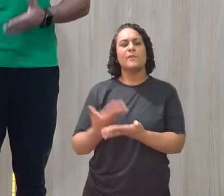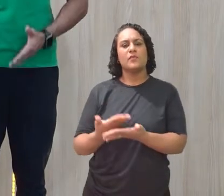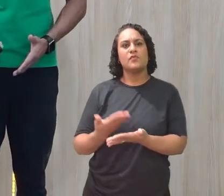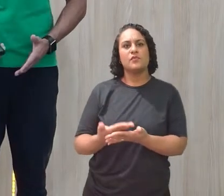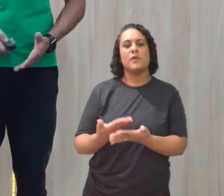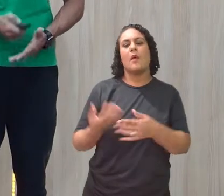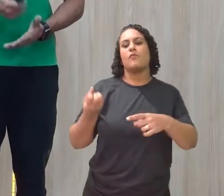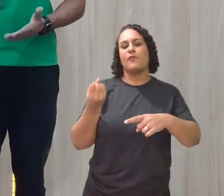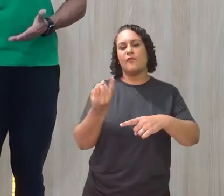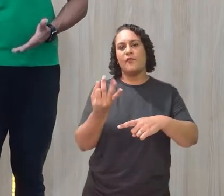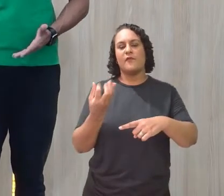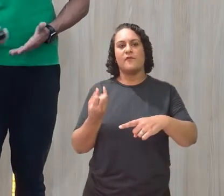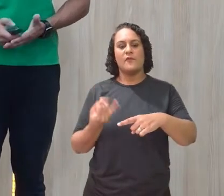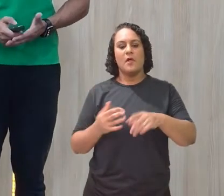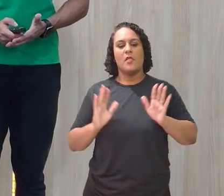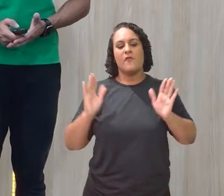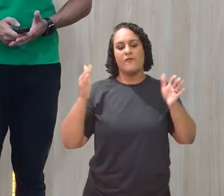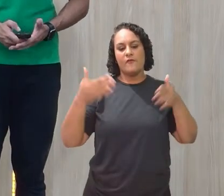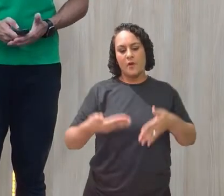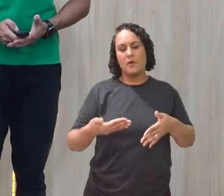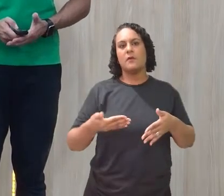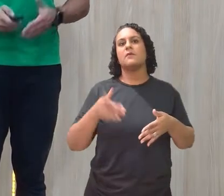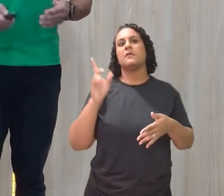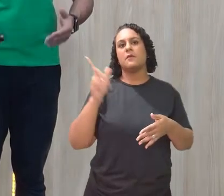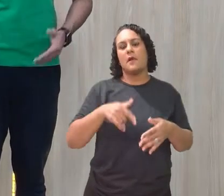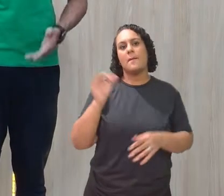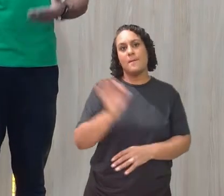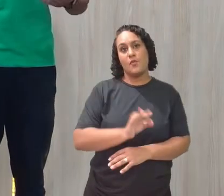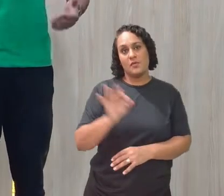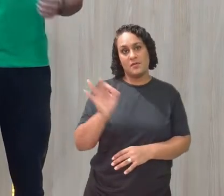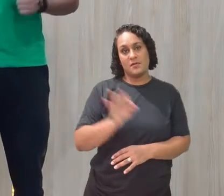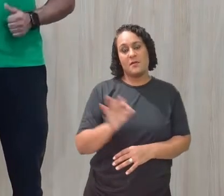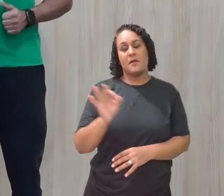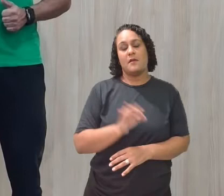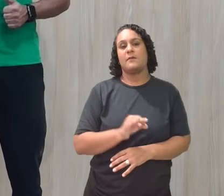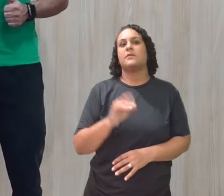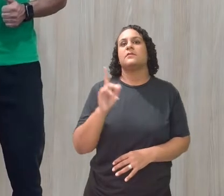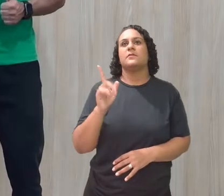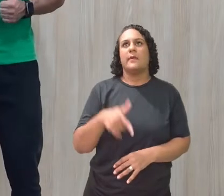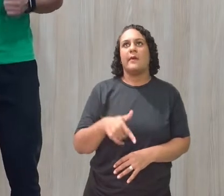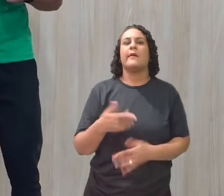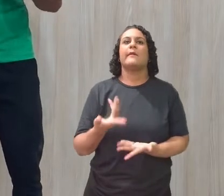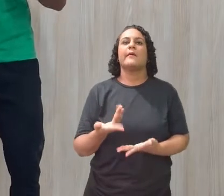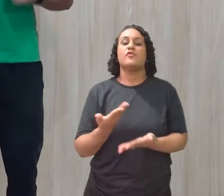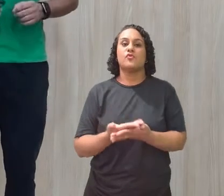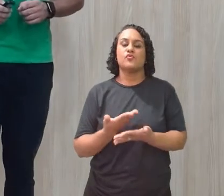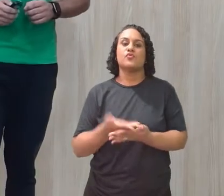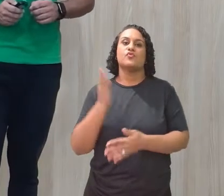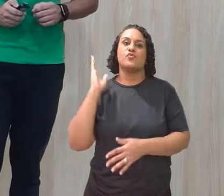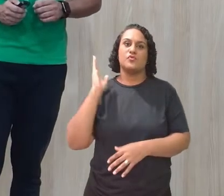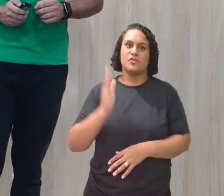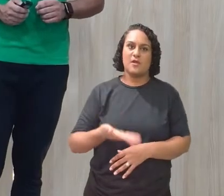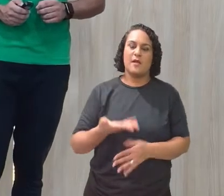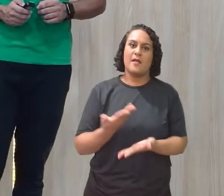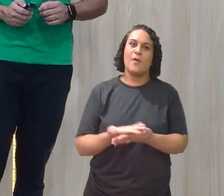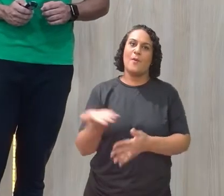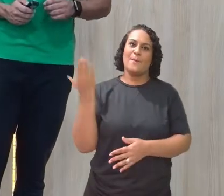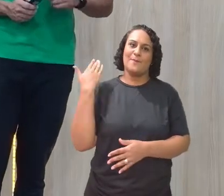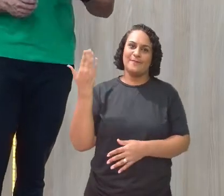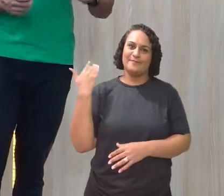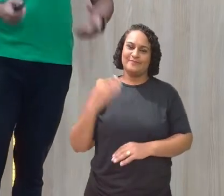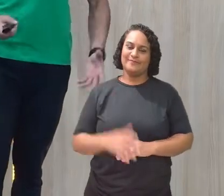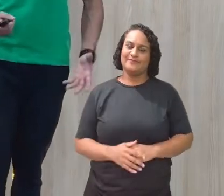das frações, voltado mais para a ideia de porcentagem, que foi algo que a gente já viu também na nossa aula passada,